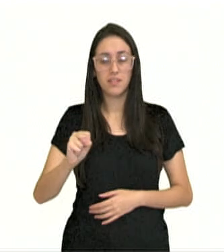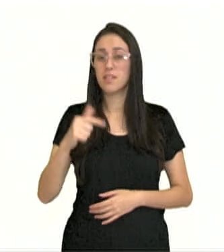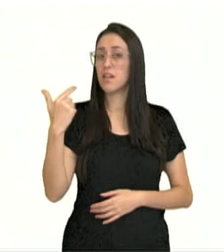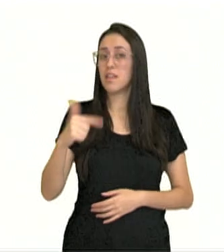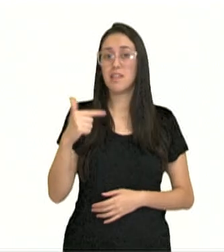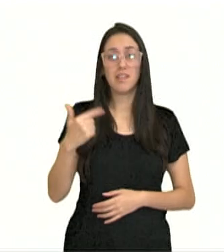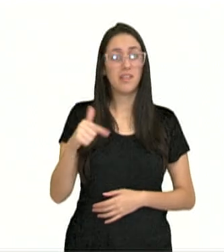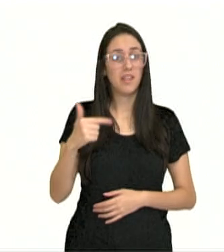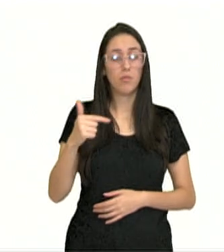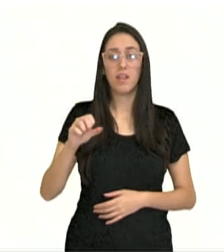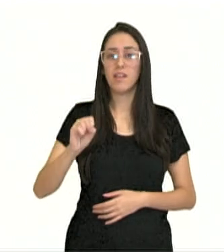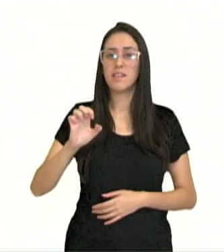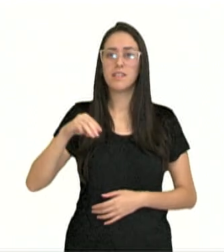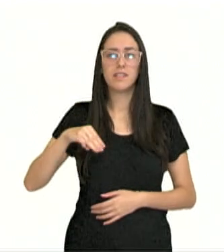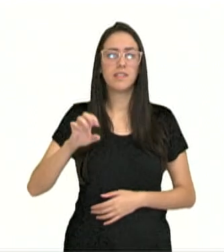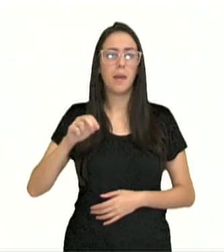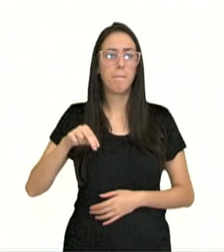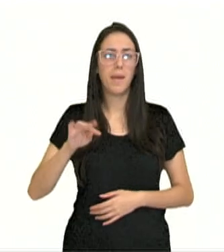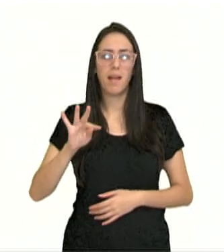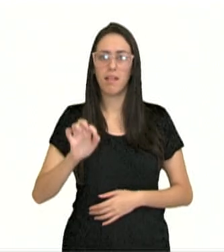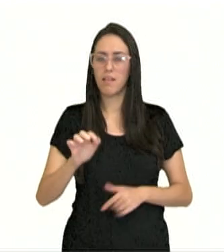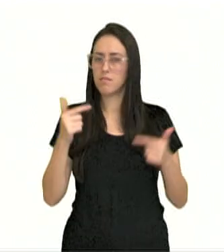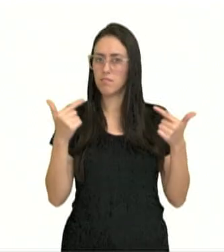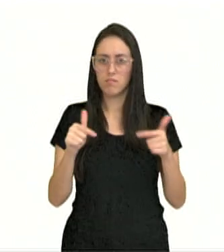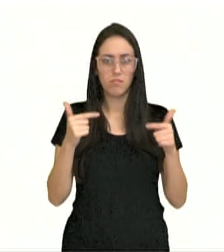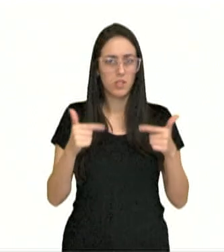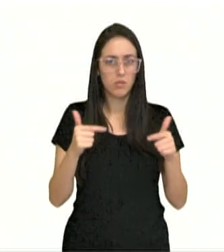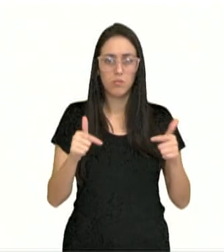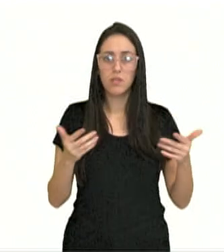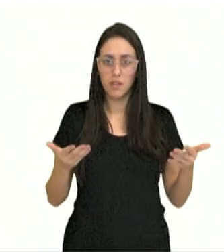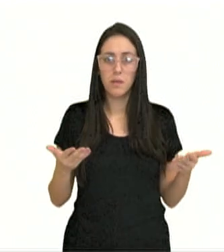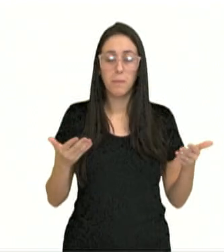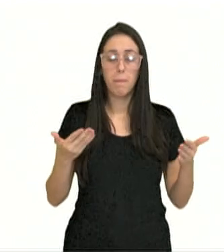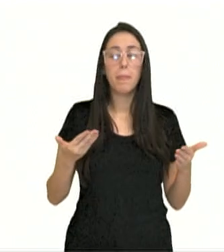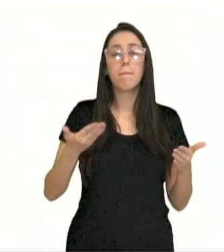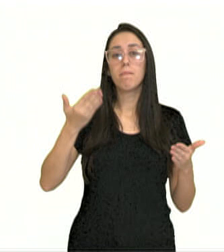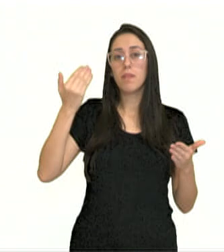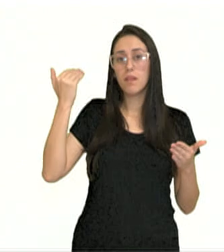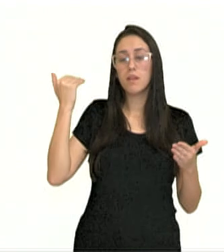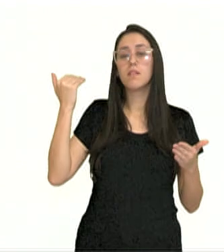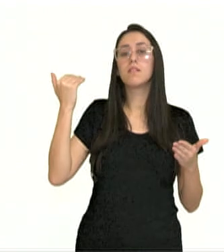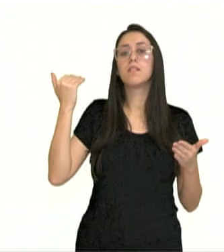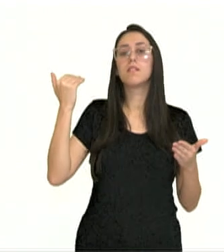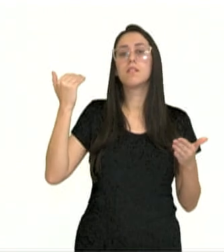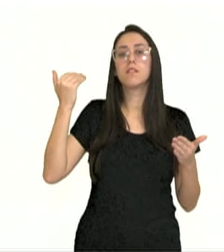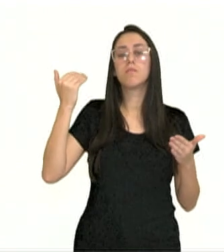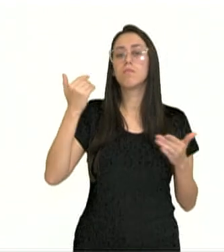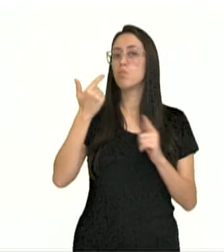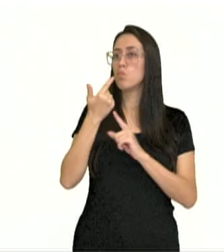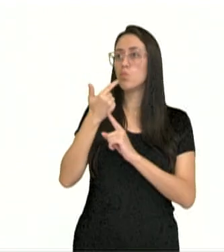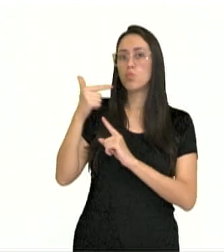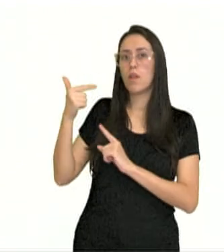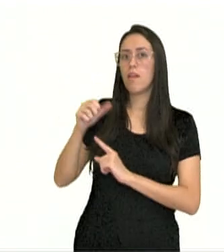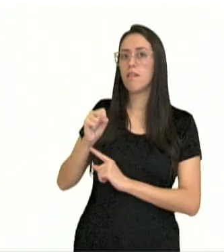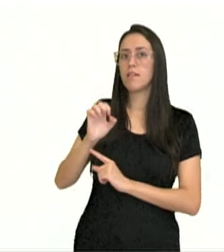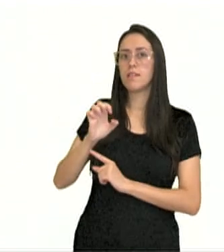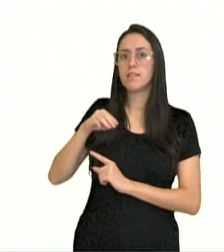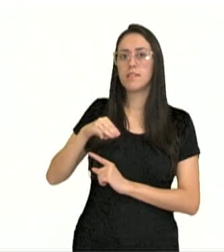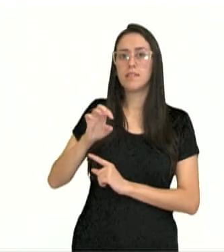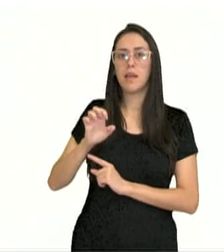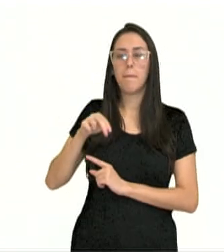sementes. Então, todos os grupos que a gente tinha estudado até anteriormente não tinham sementes. A